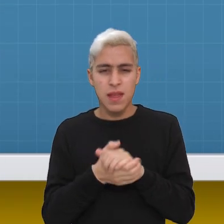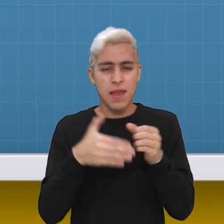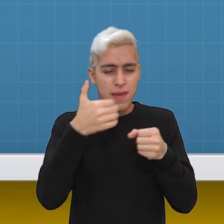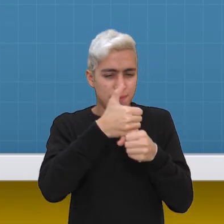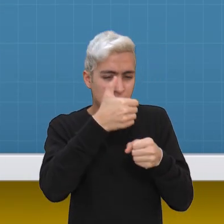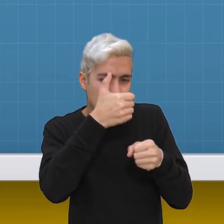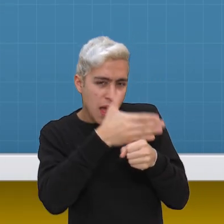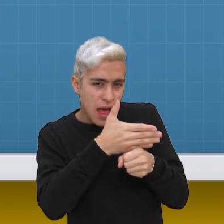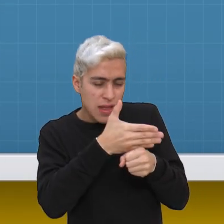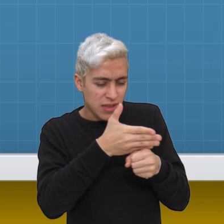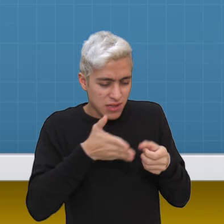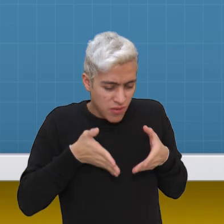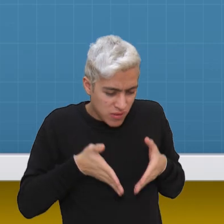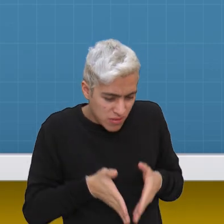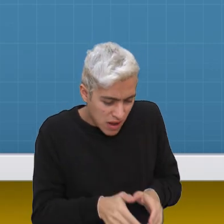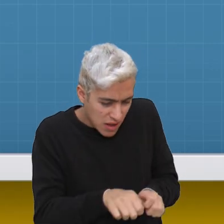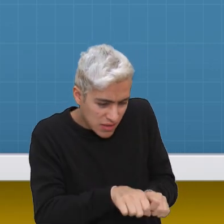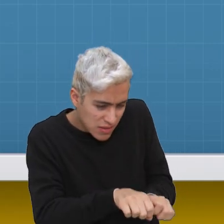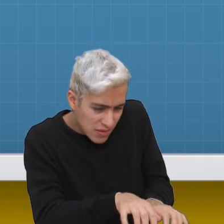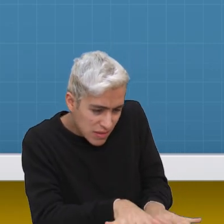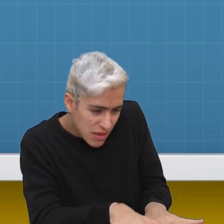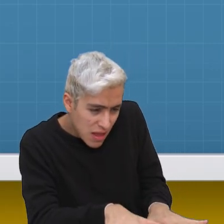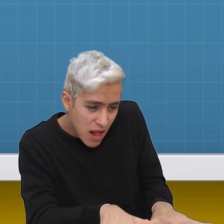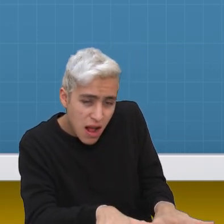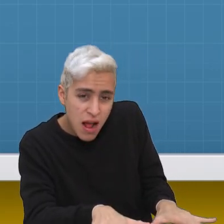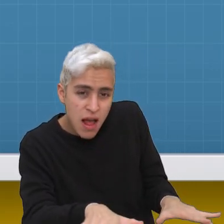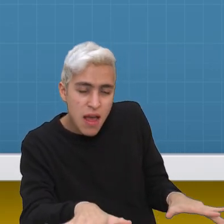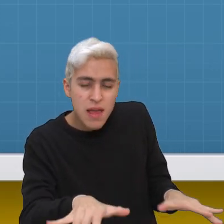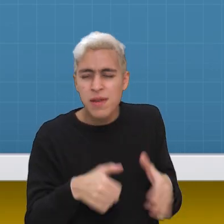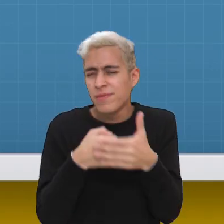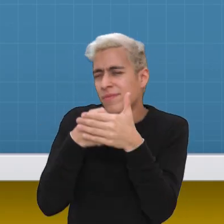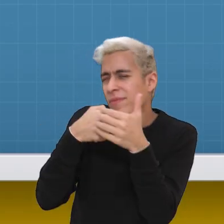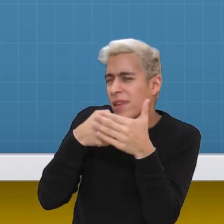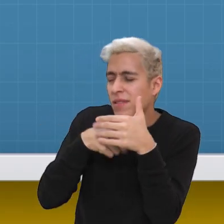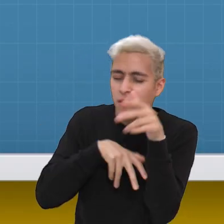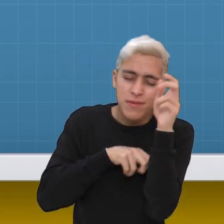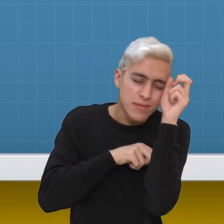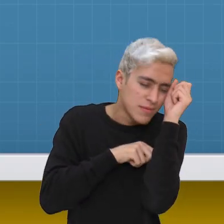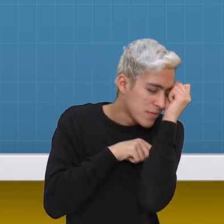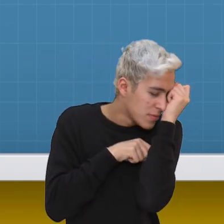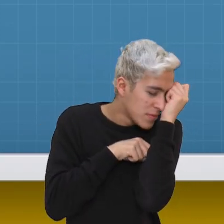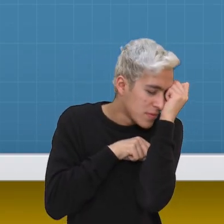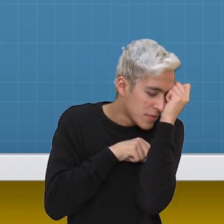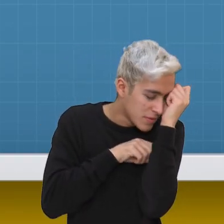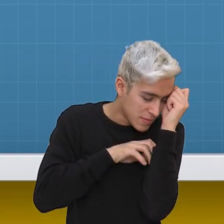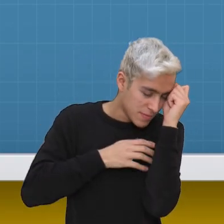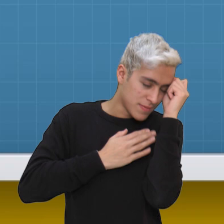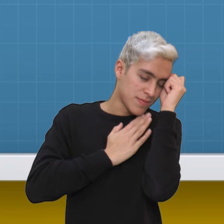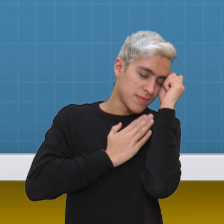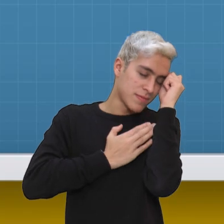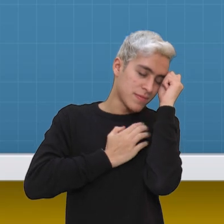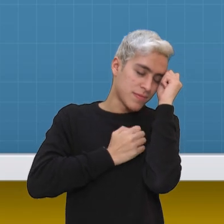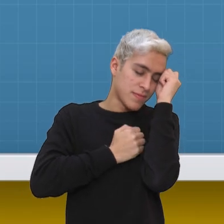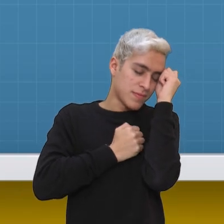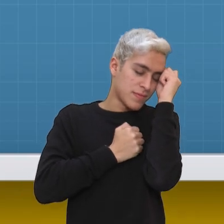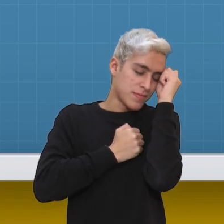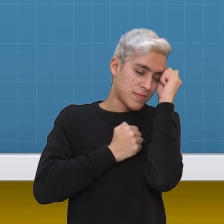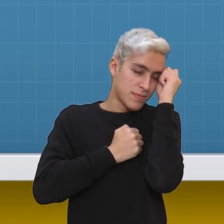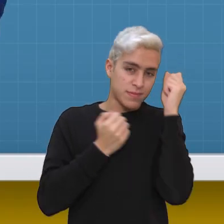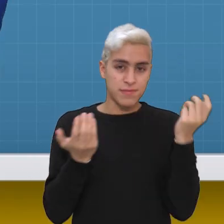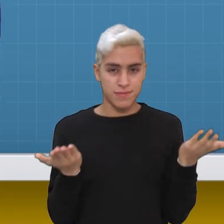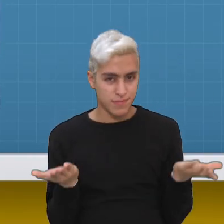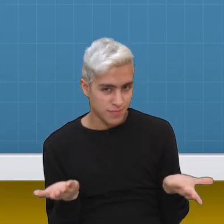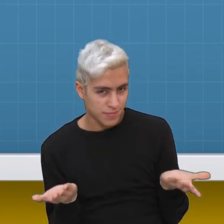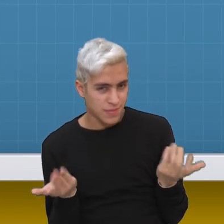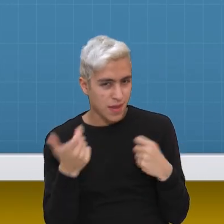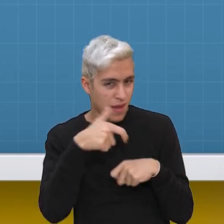Batatinha quando nasce, esparrama pelo chão. Meu benzinho quando dorme, põe a mão no coração.